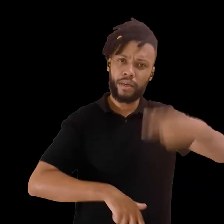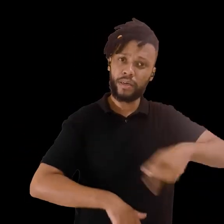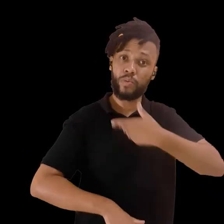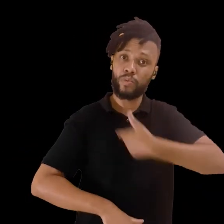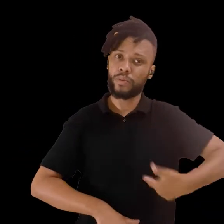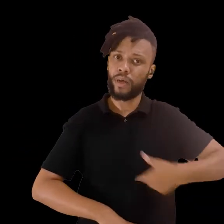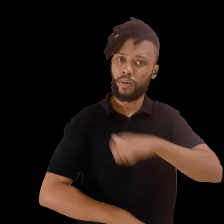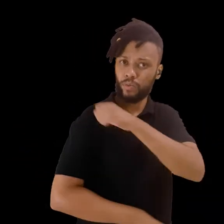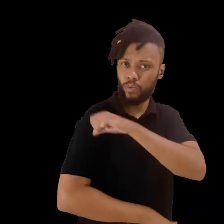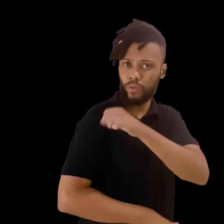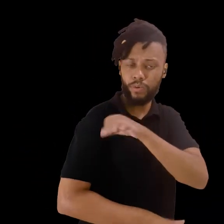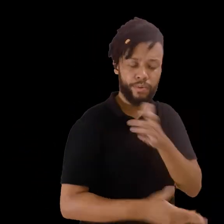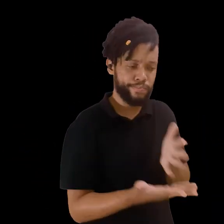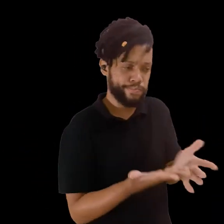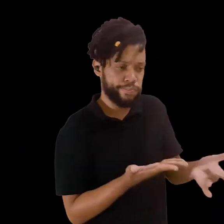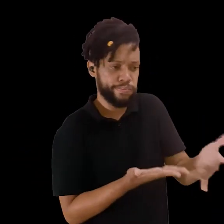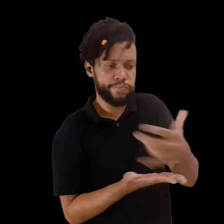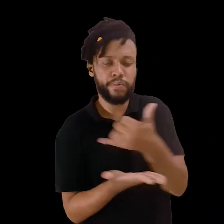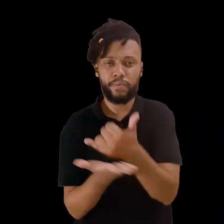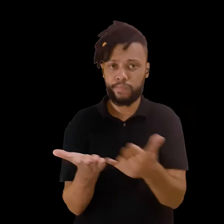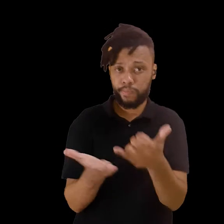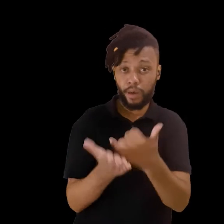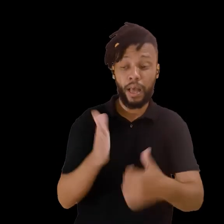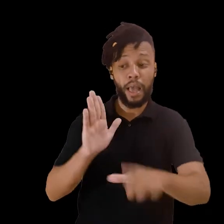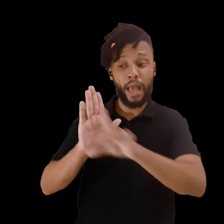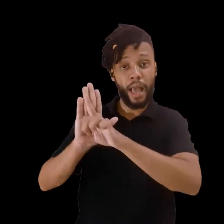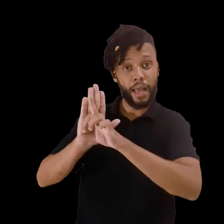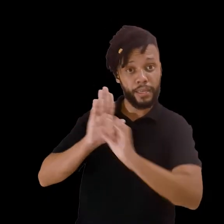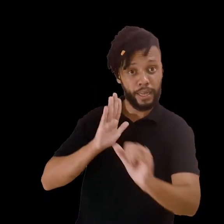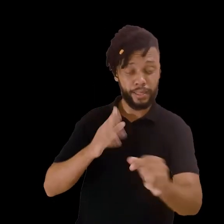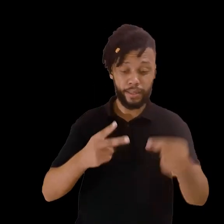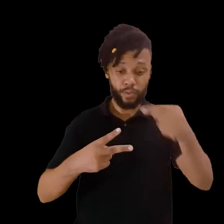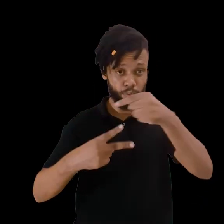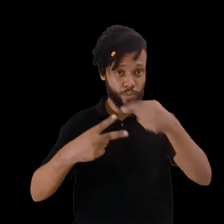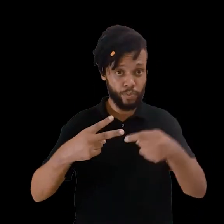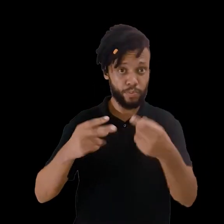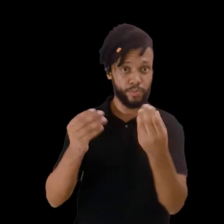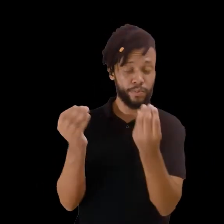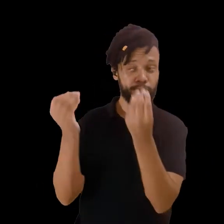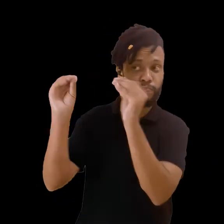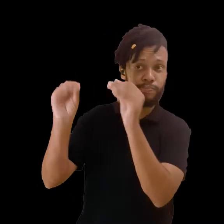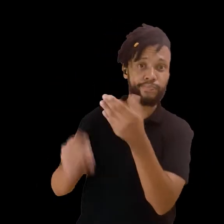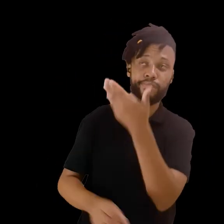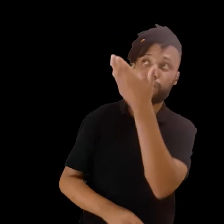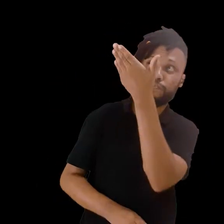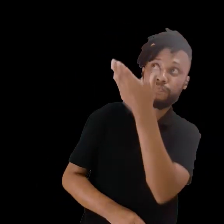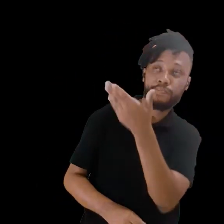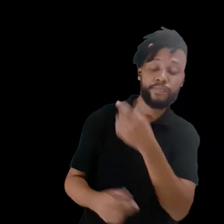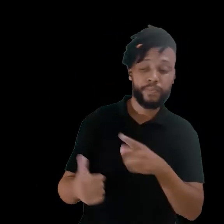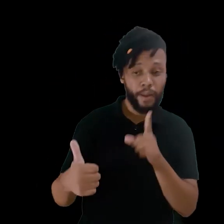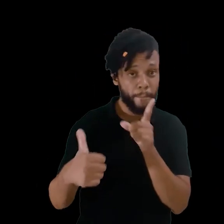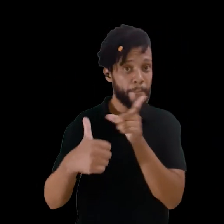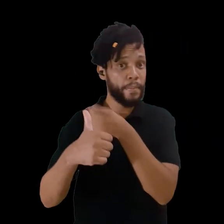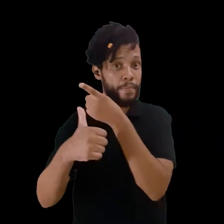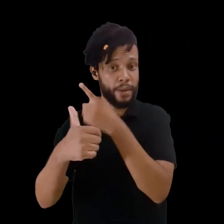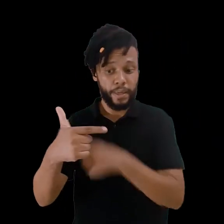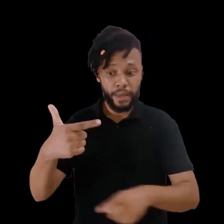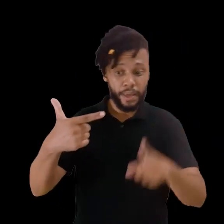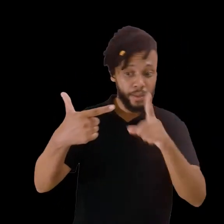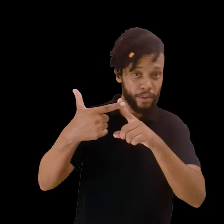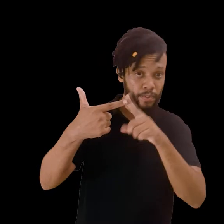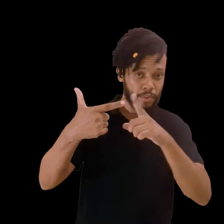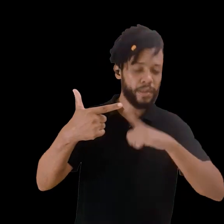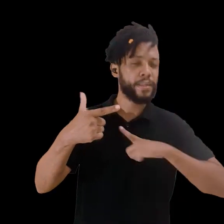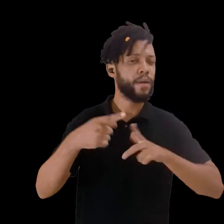mercadorias e serviços. A lei do ICMS, estou colocando aqui duas leis, né? A primeira e a segunda, que faz